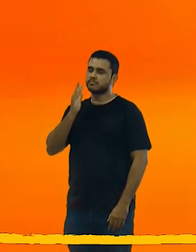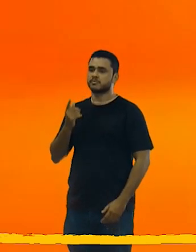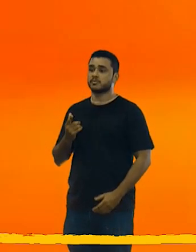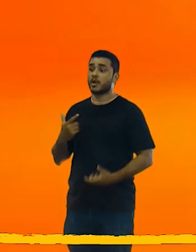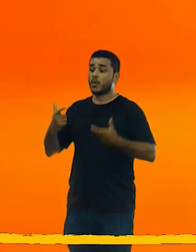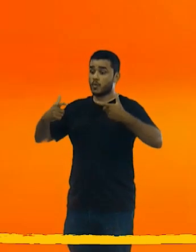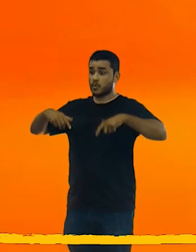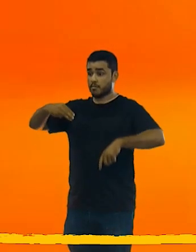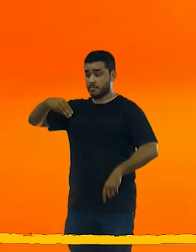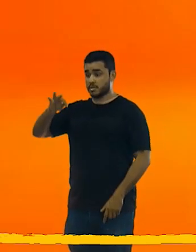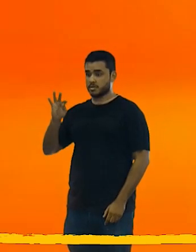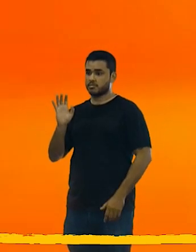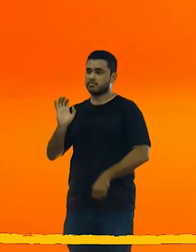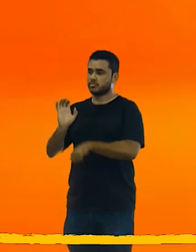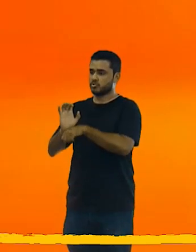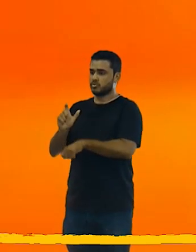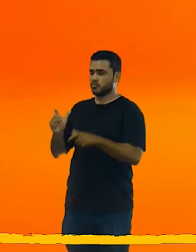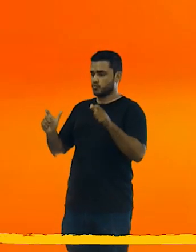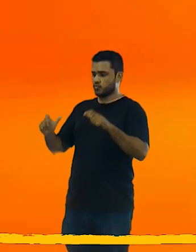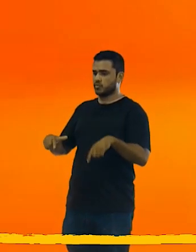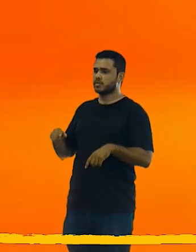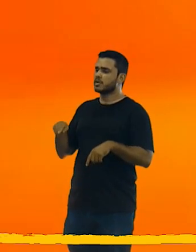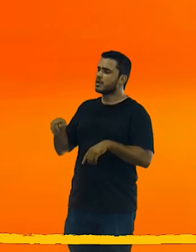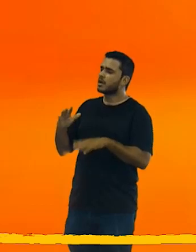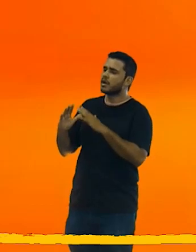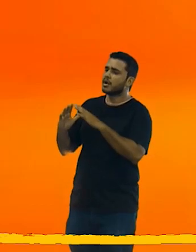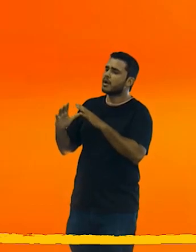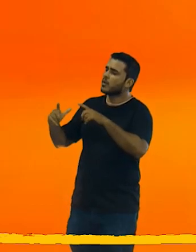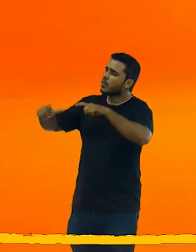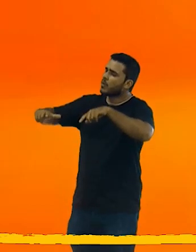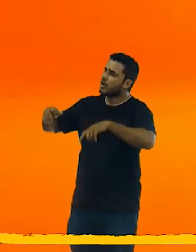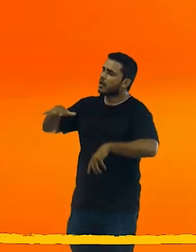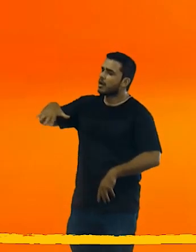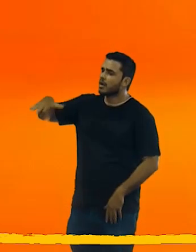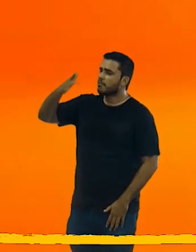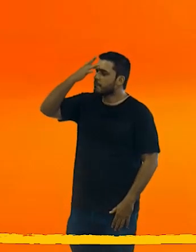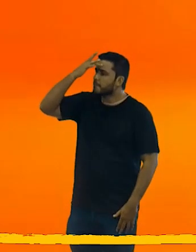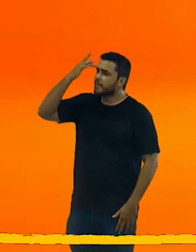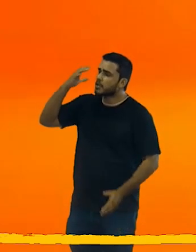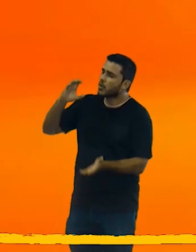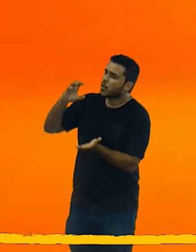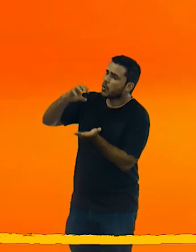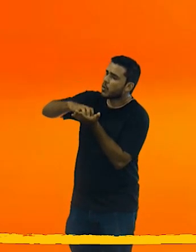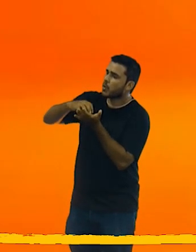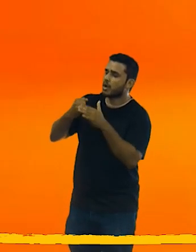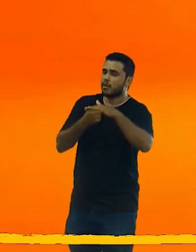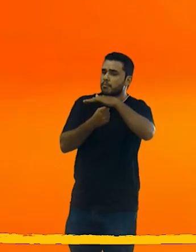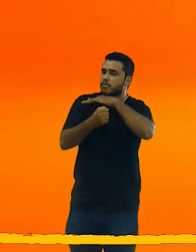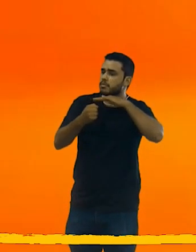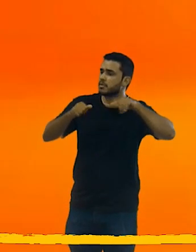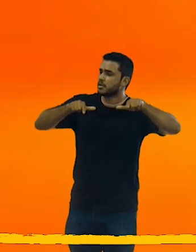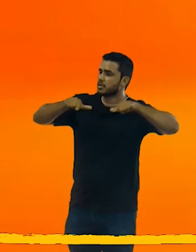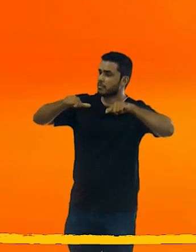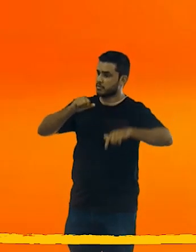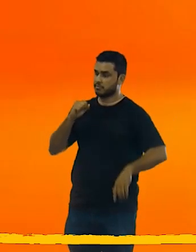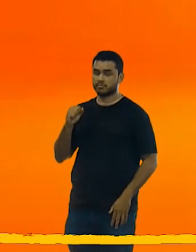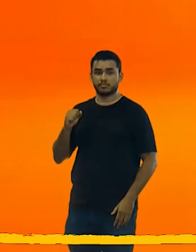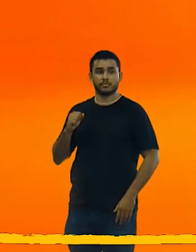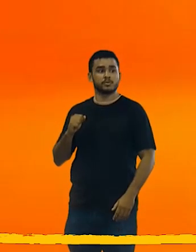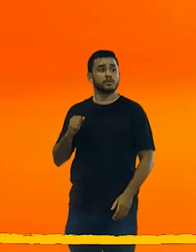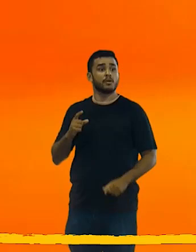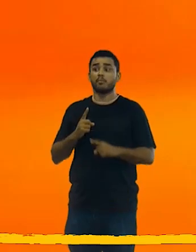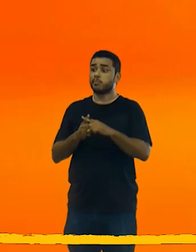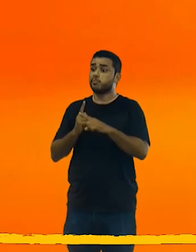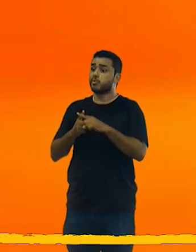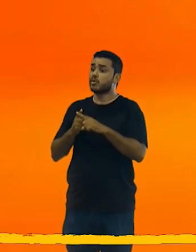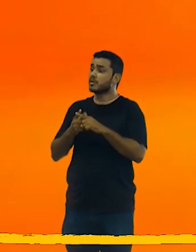Mato Grosso, procuram o bairro de Vila Maria para conseguir uma mão de obra. É gente indo distante daqui, 300,